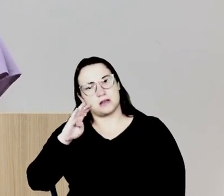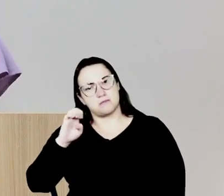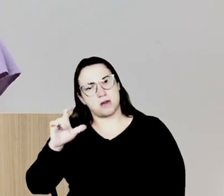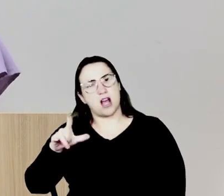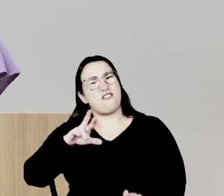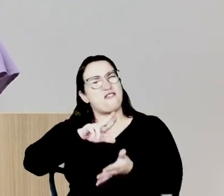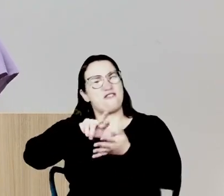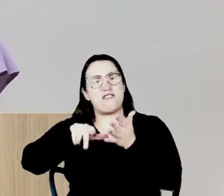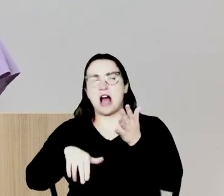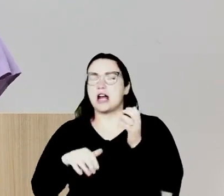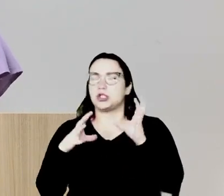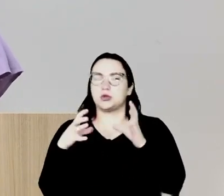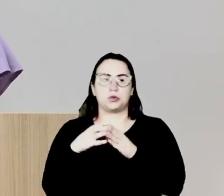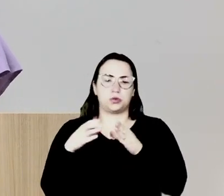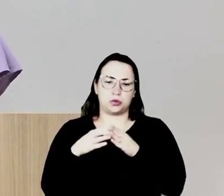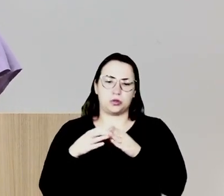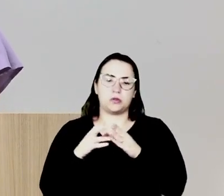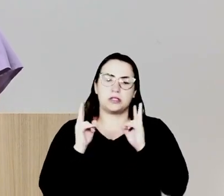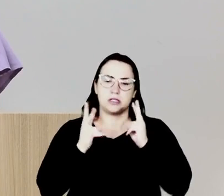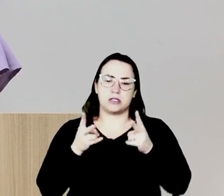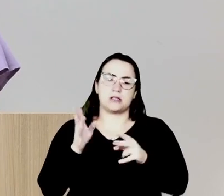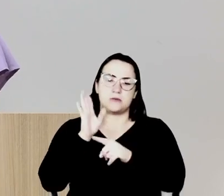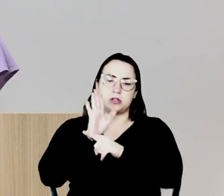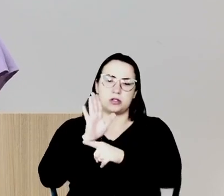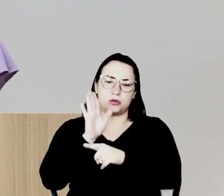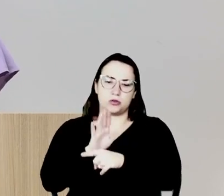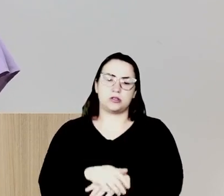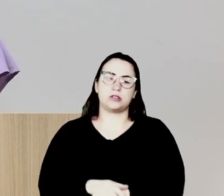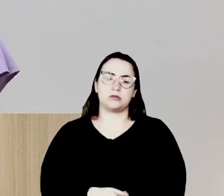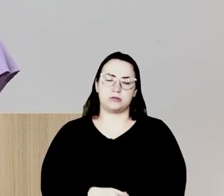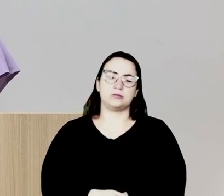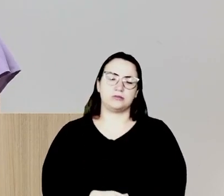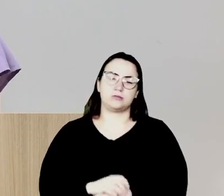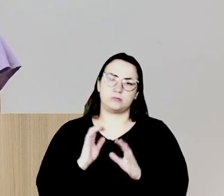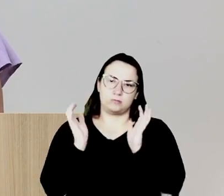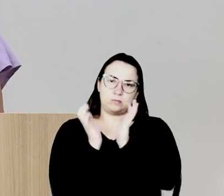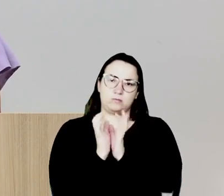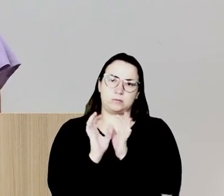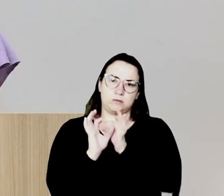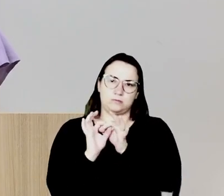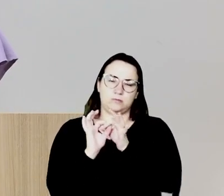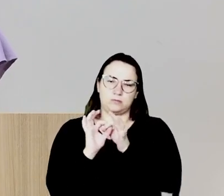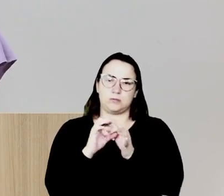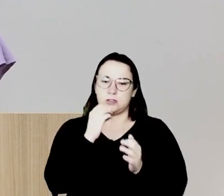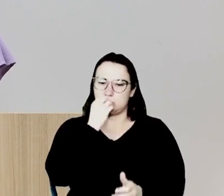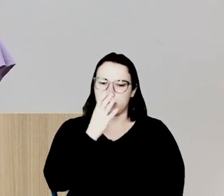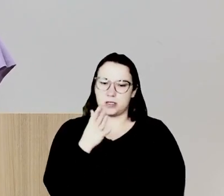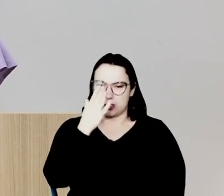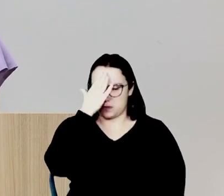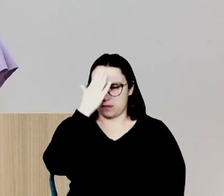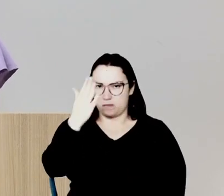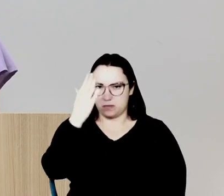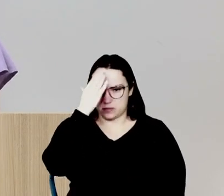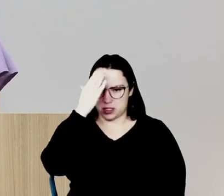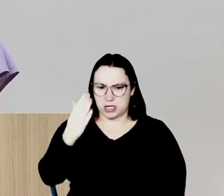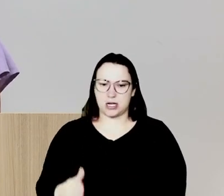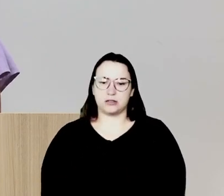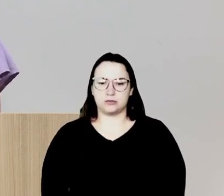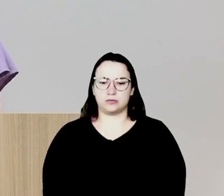do grupo que sempre estão ajudando e que fazem parte dessa corrente do bem. Muito obrigada mesmo, de todo o coração. Eu